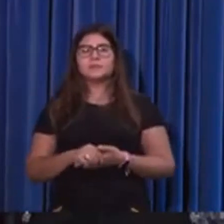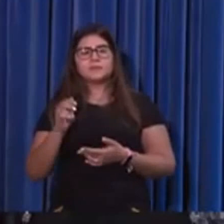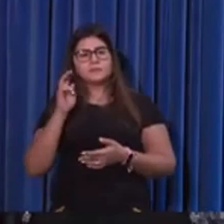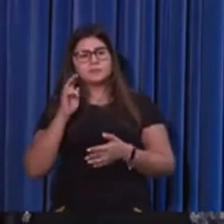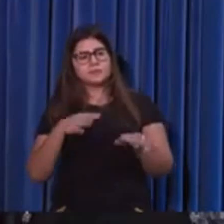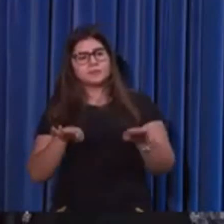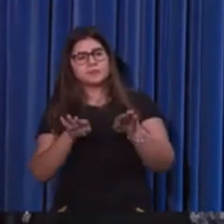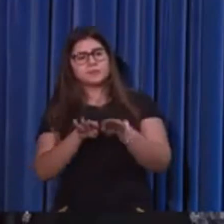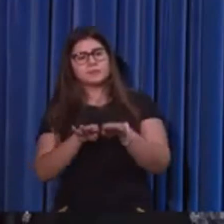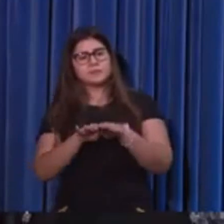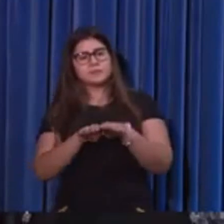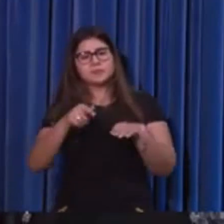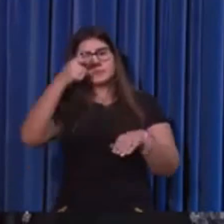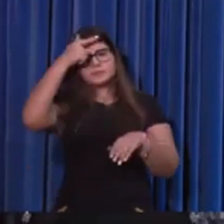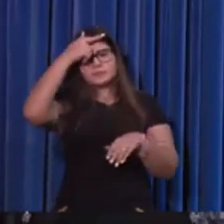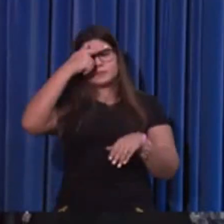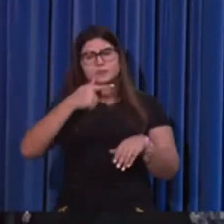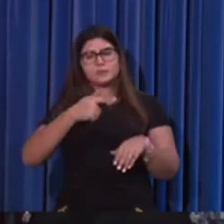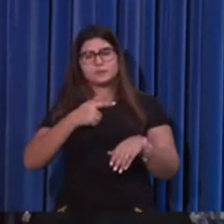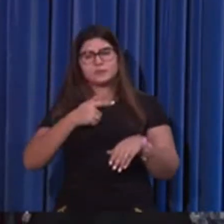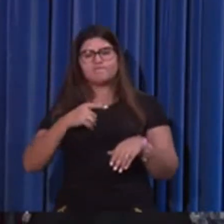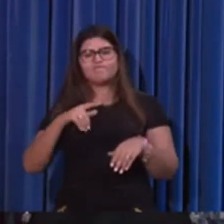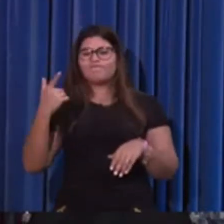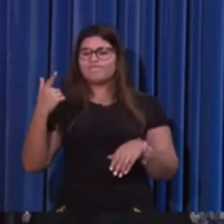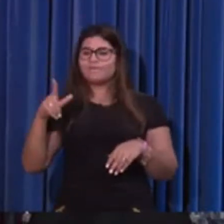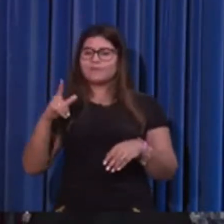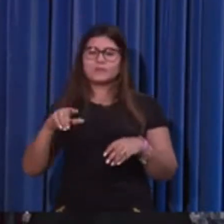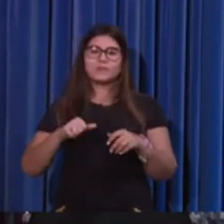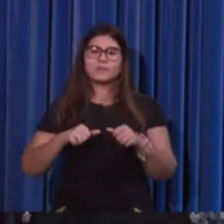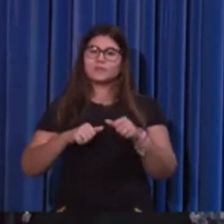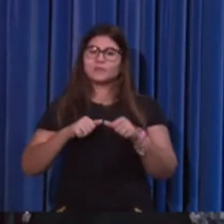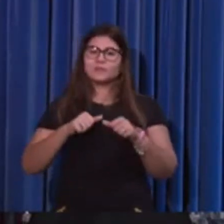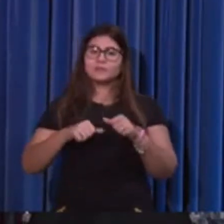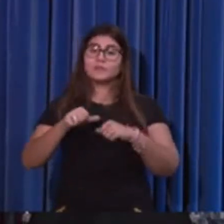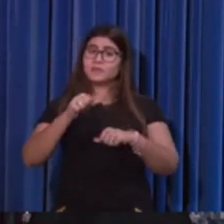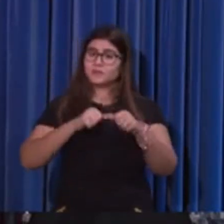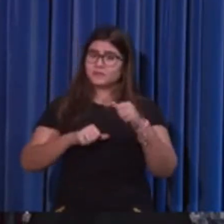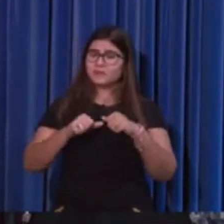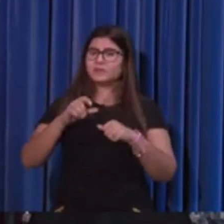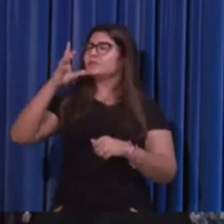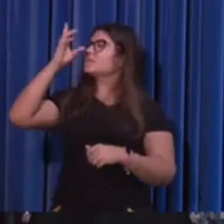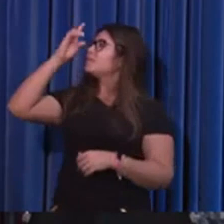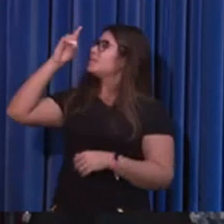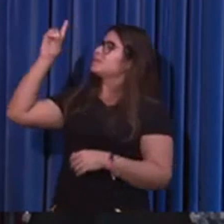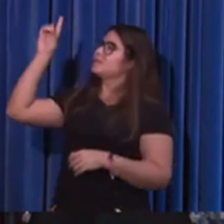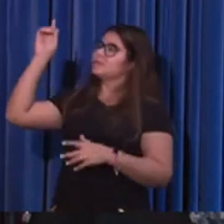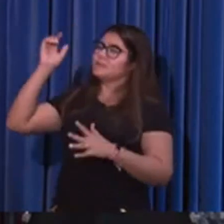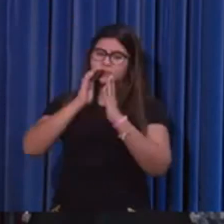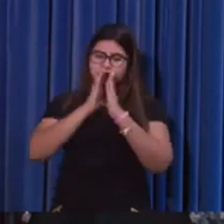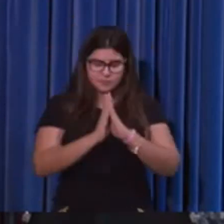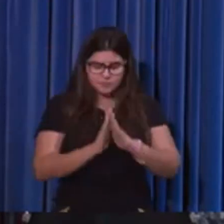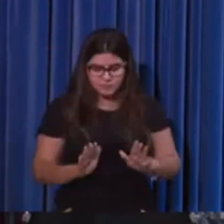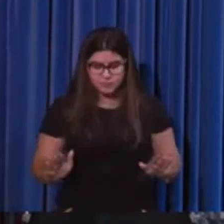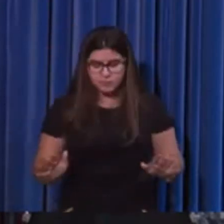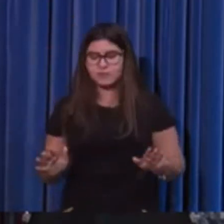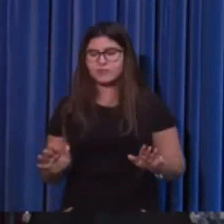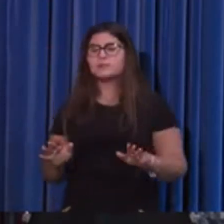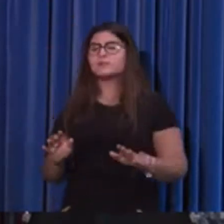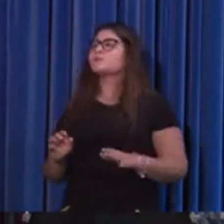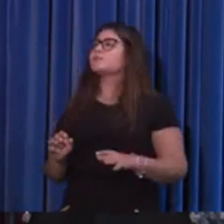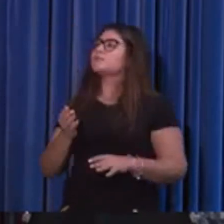o caráter imutável de Deus, a adoração de coração e os dízimos e